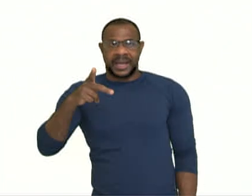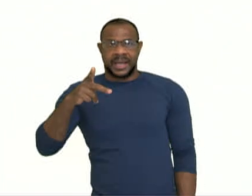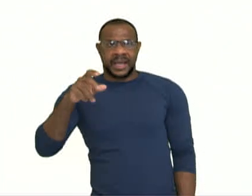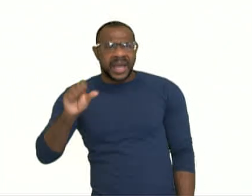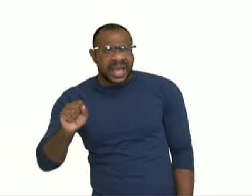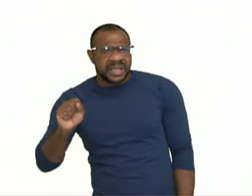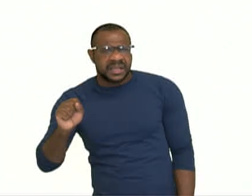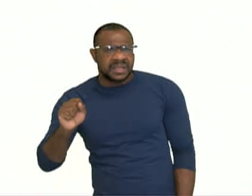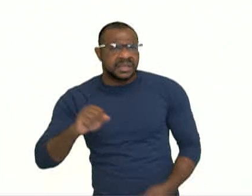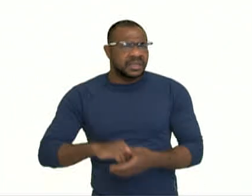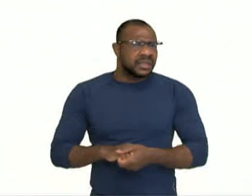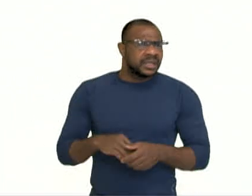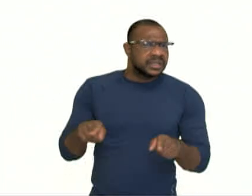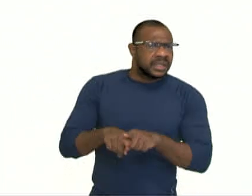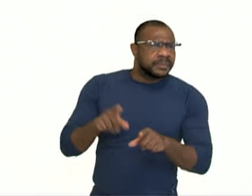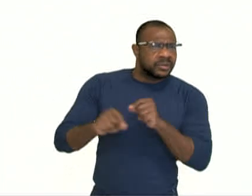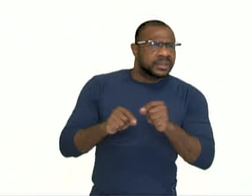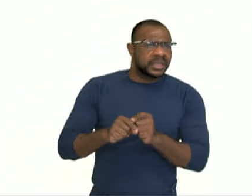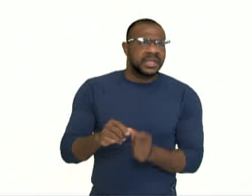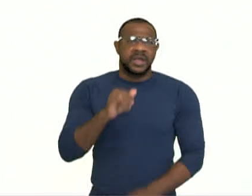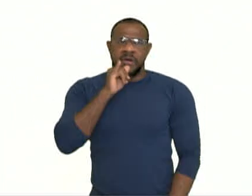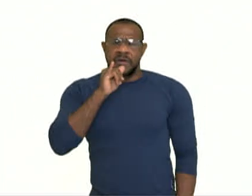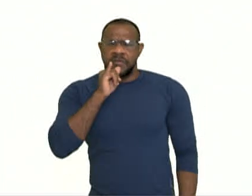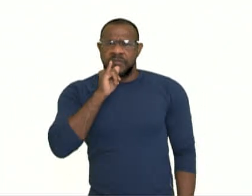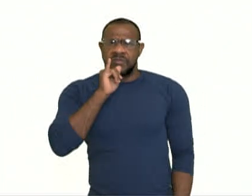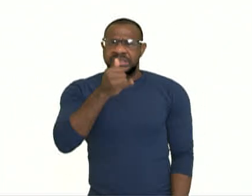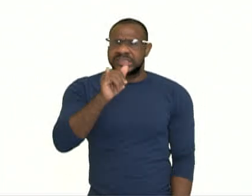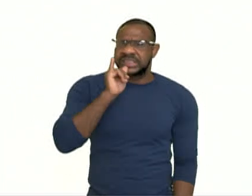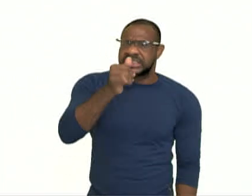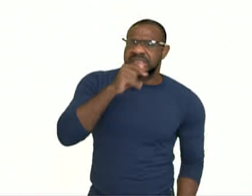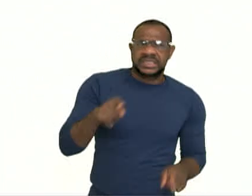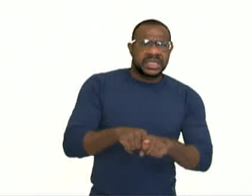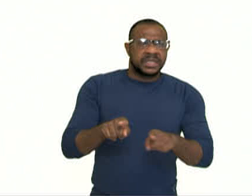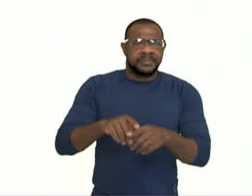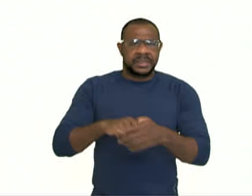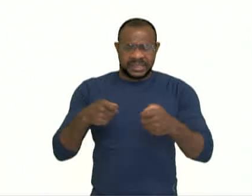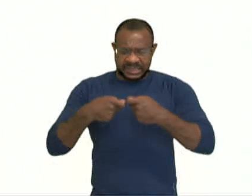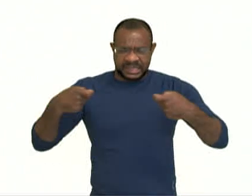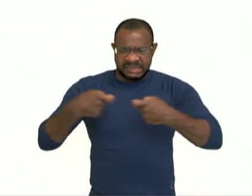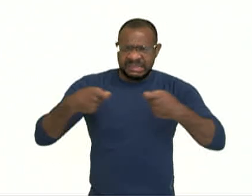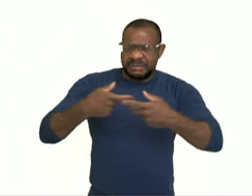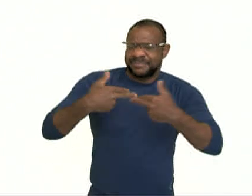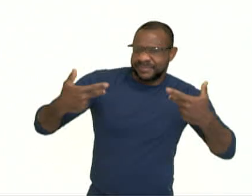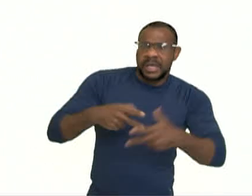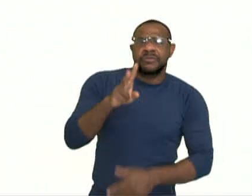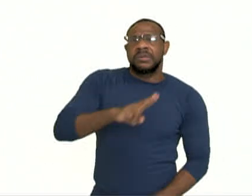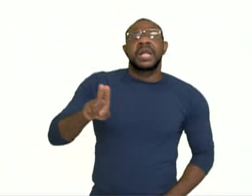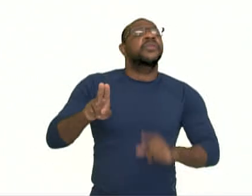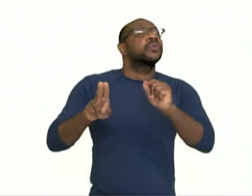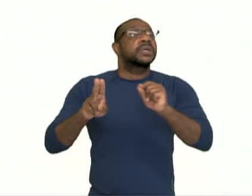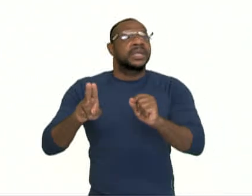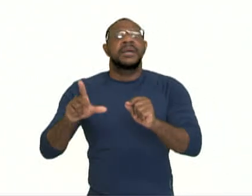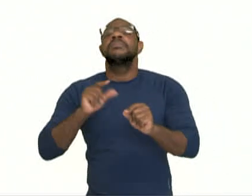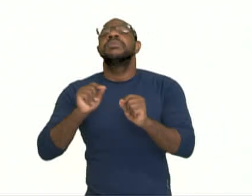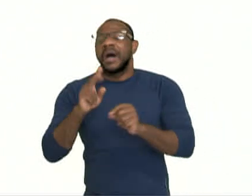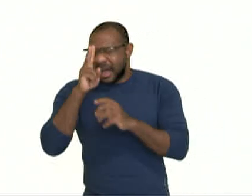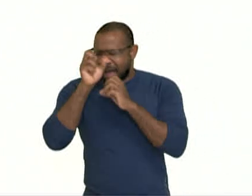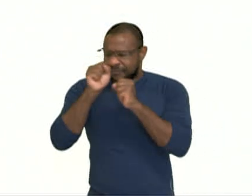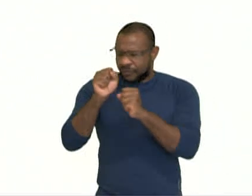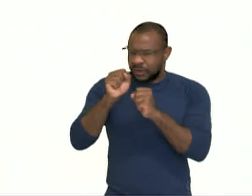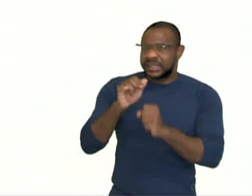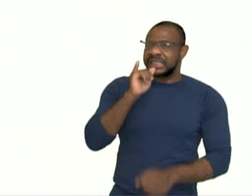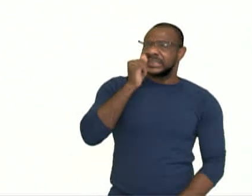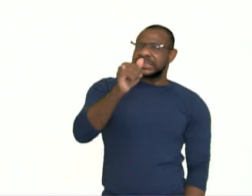elástica, e também em eletricidade, a função cosseno é utilizada para determinar a intensidade da